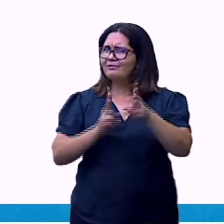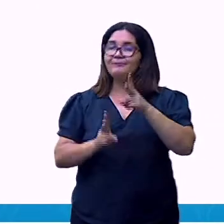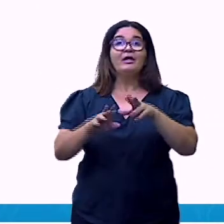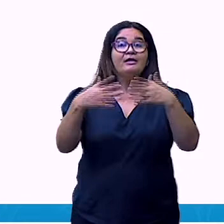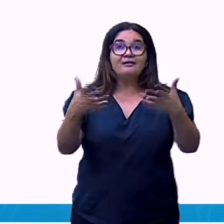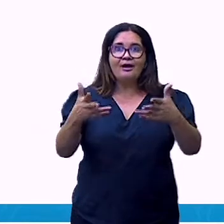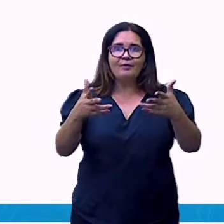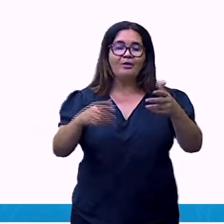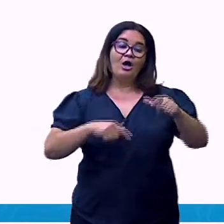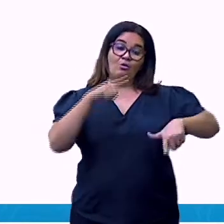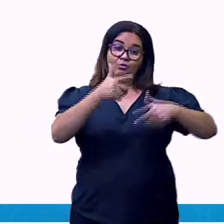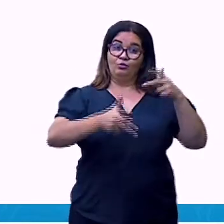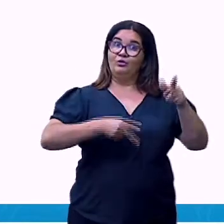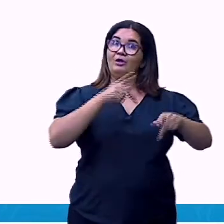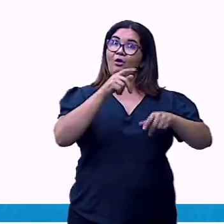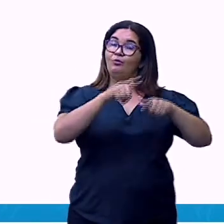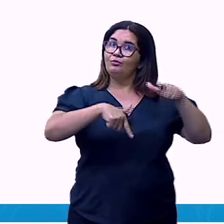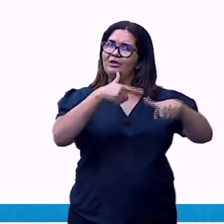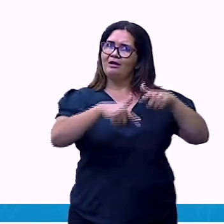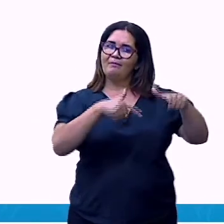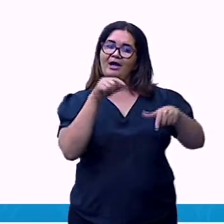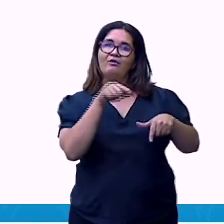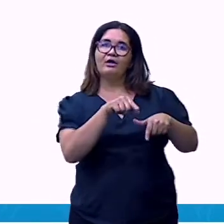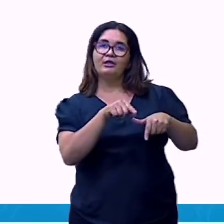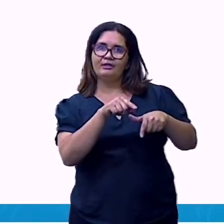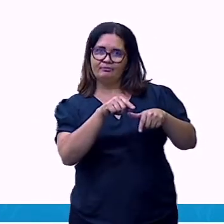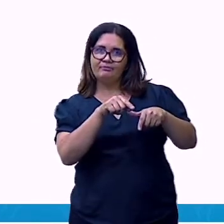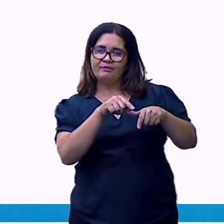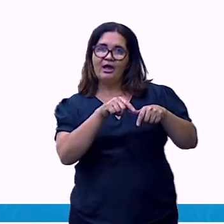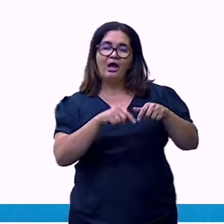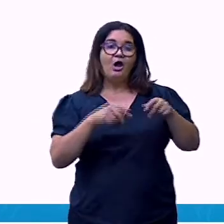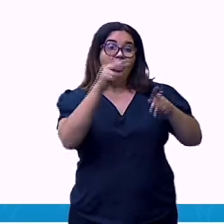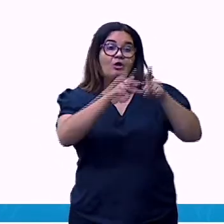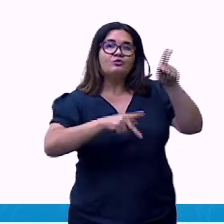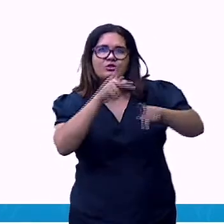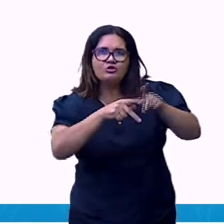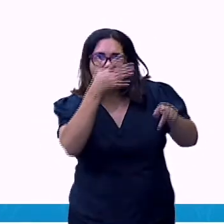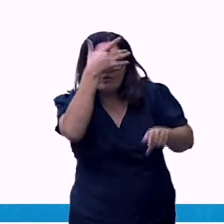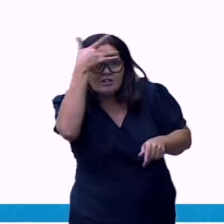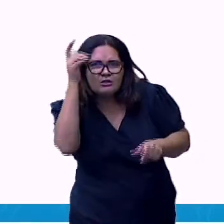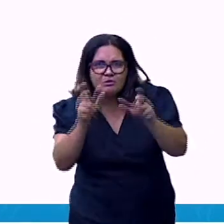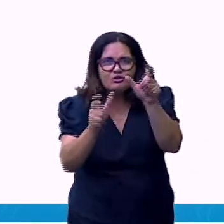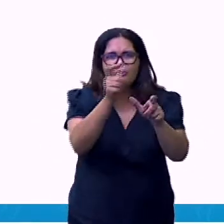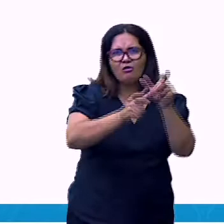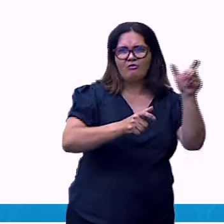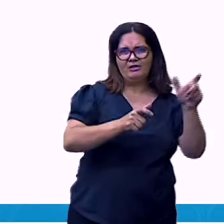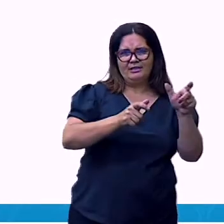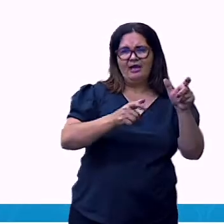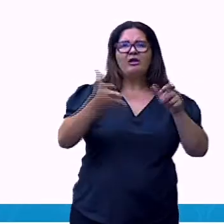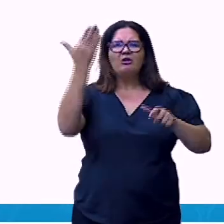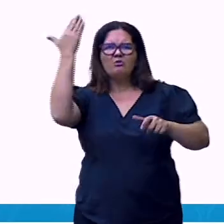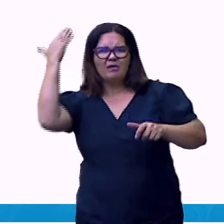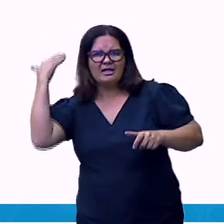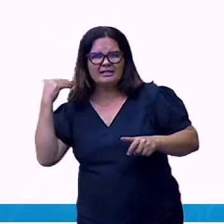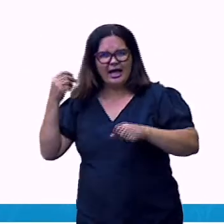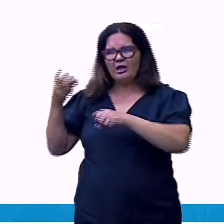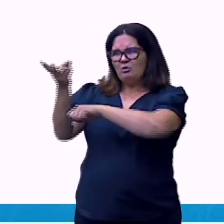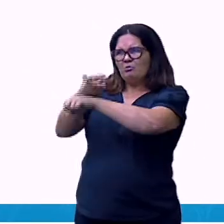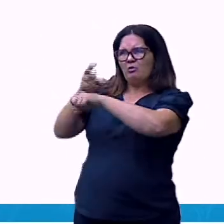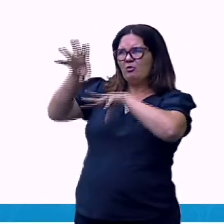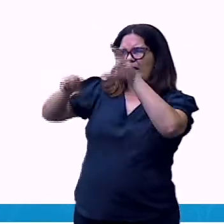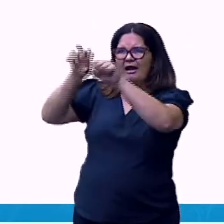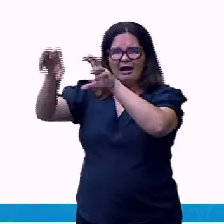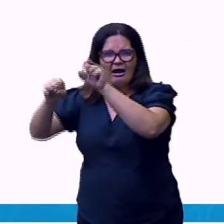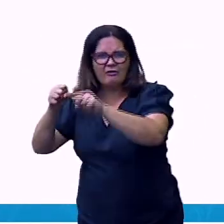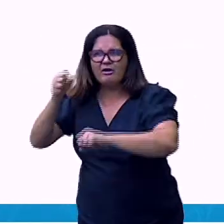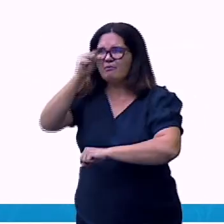a humanidade deixou de viver apenas à procura de alimentos e abrigos e aprendemos a